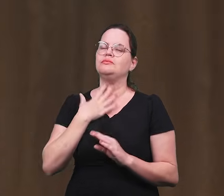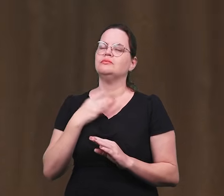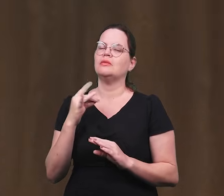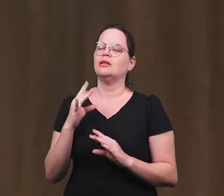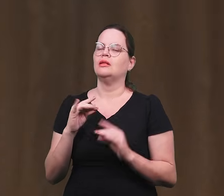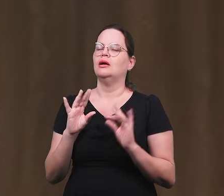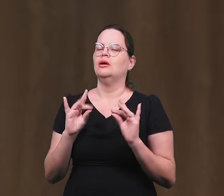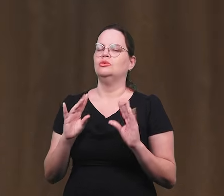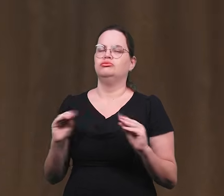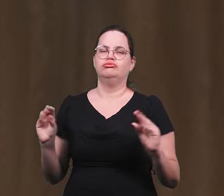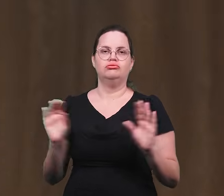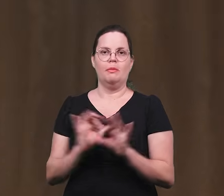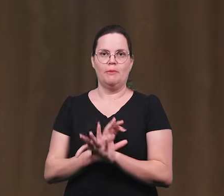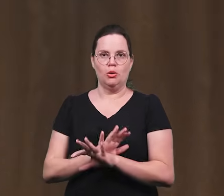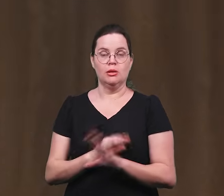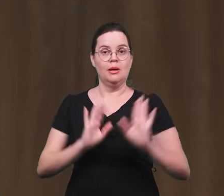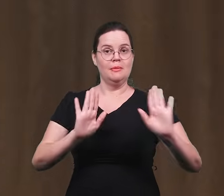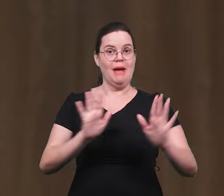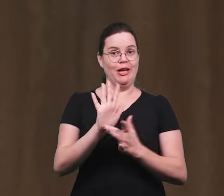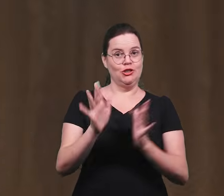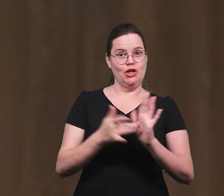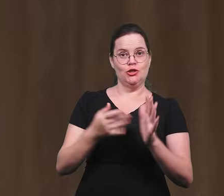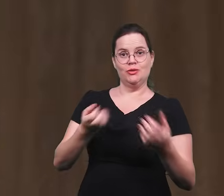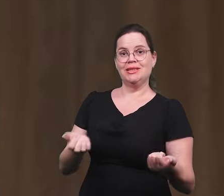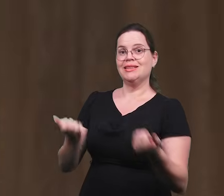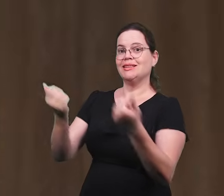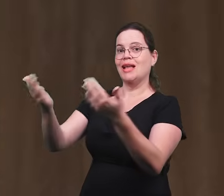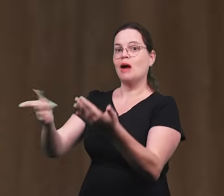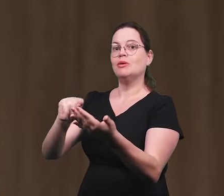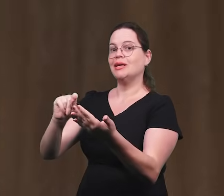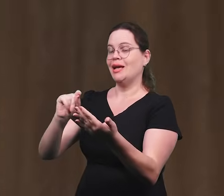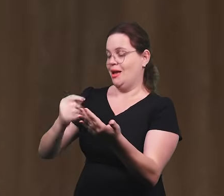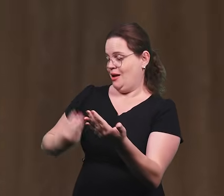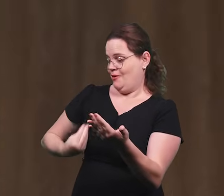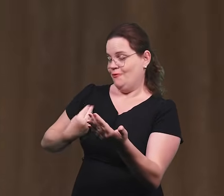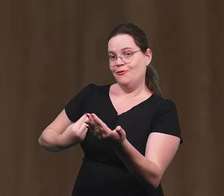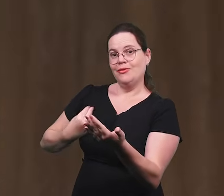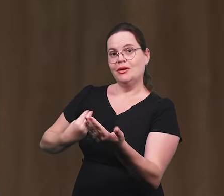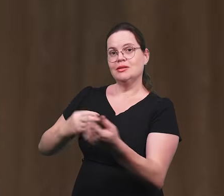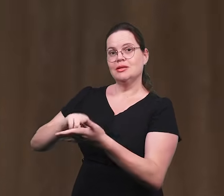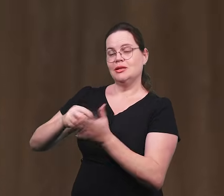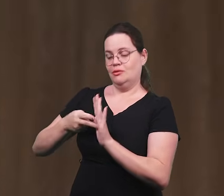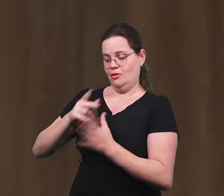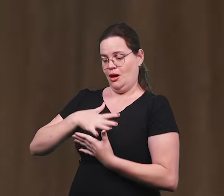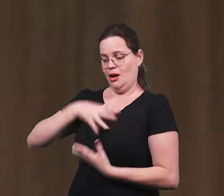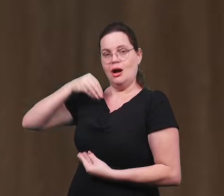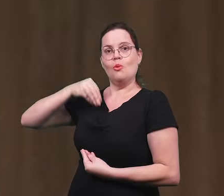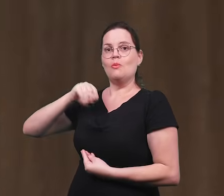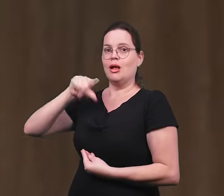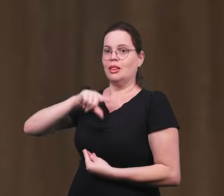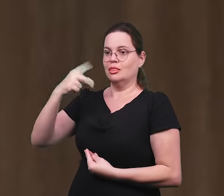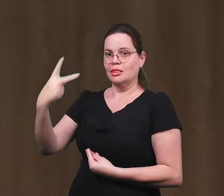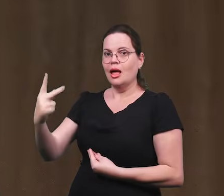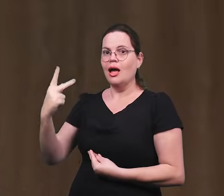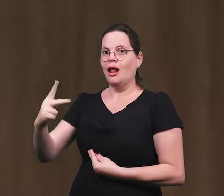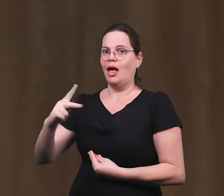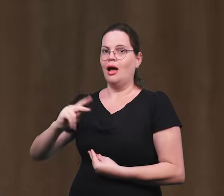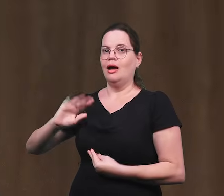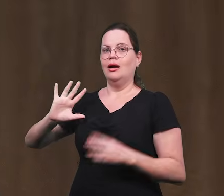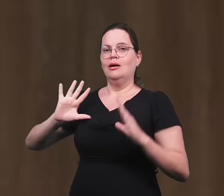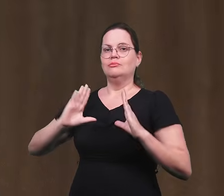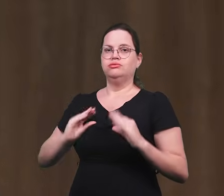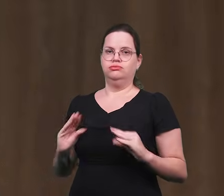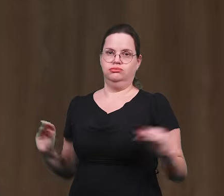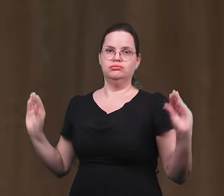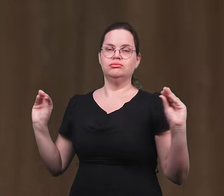iria satisfazer a sua alma. Então é essa bênção espiritual da salvação que o Senhor nos dá. E quando nós